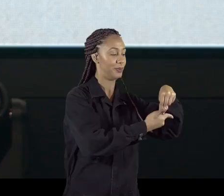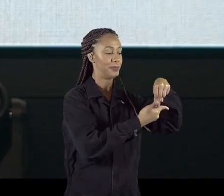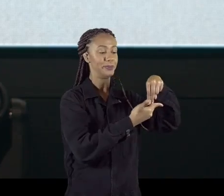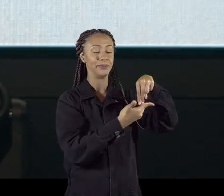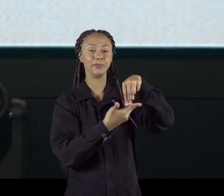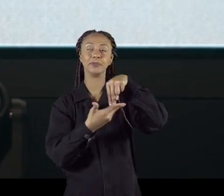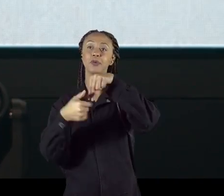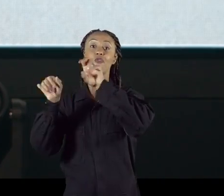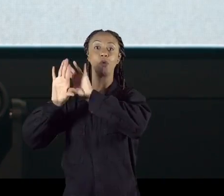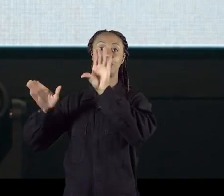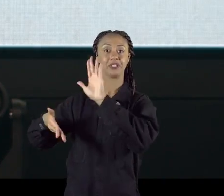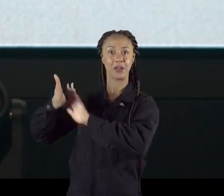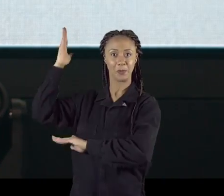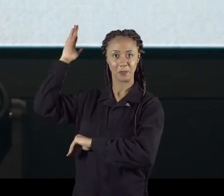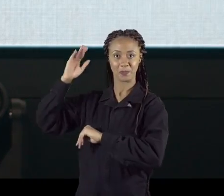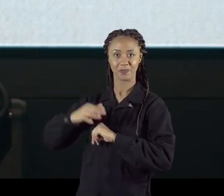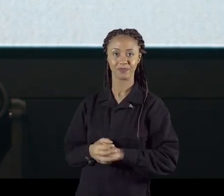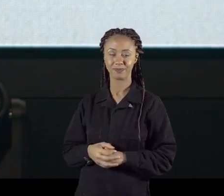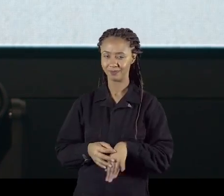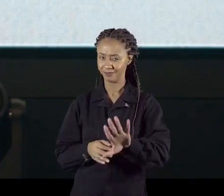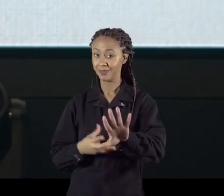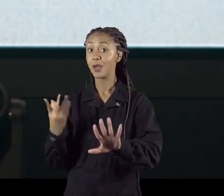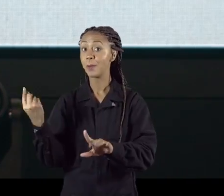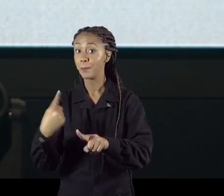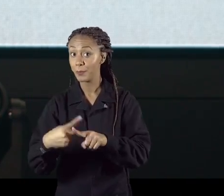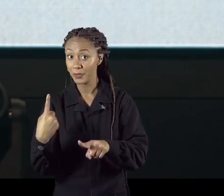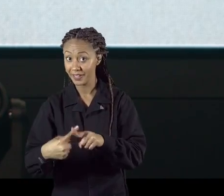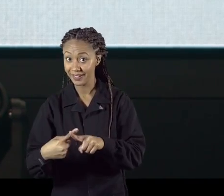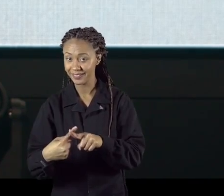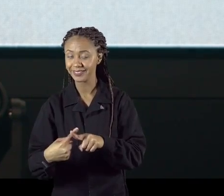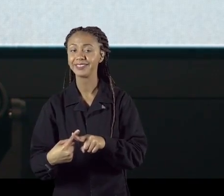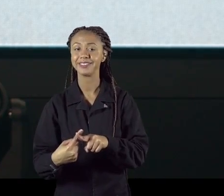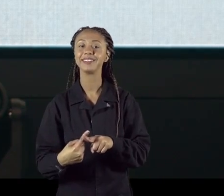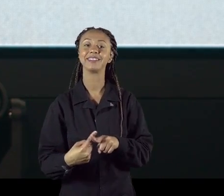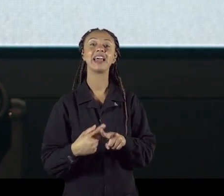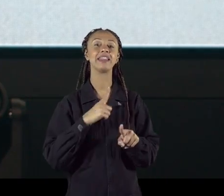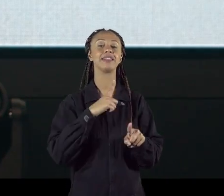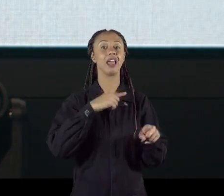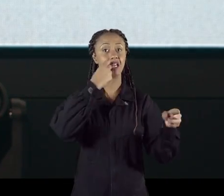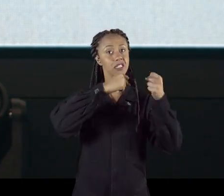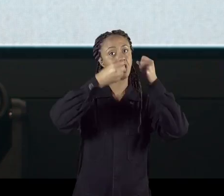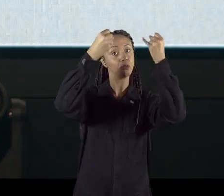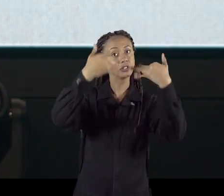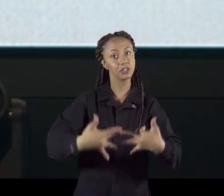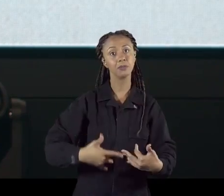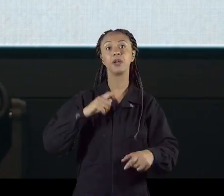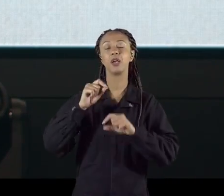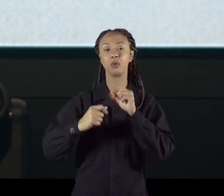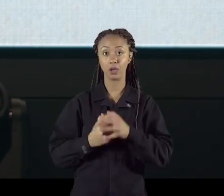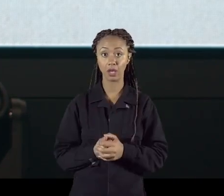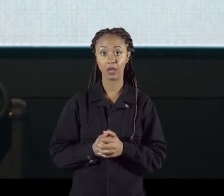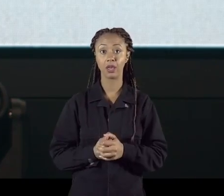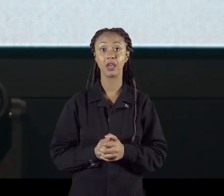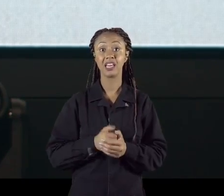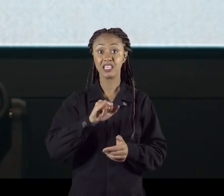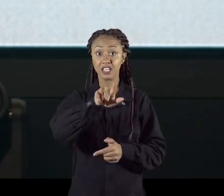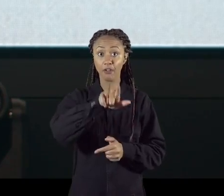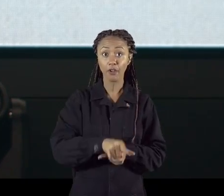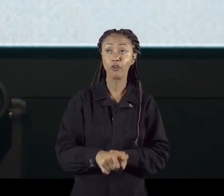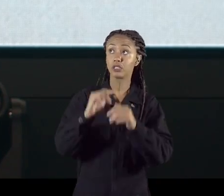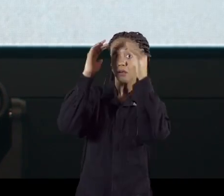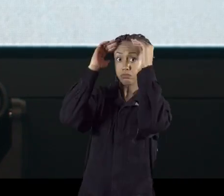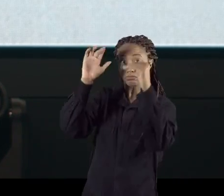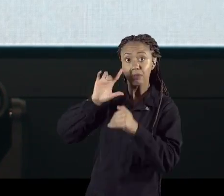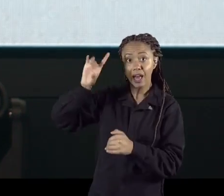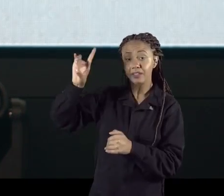o anjo do Senhor acampa-se ao redor dos que o temem e os livra a Deus se importa com você